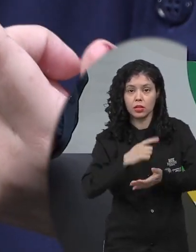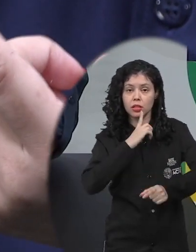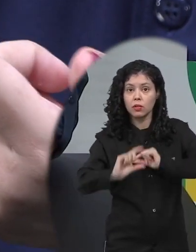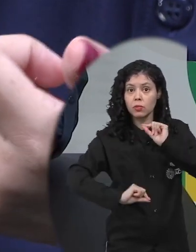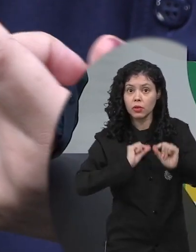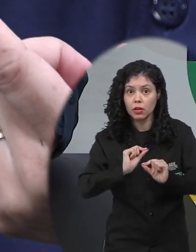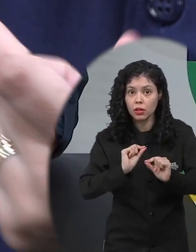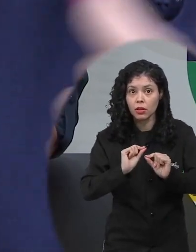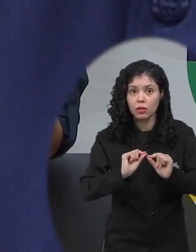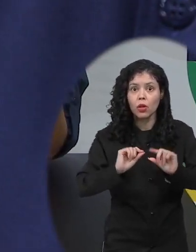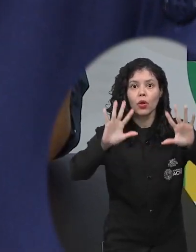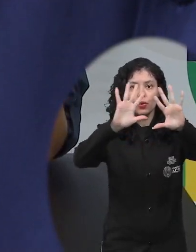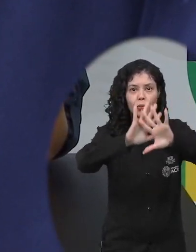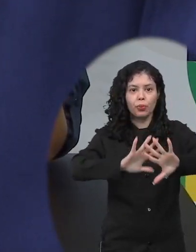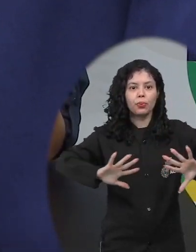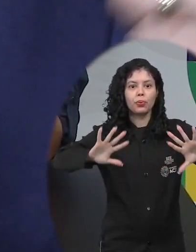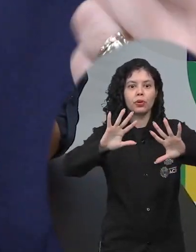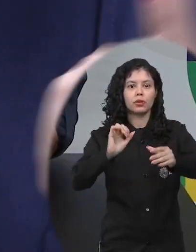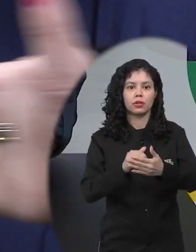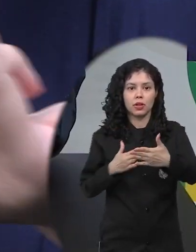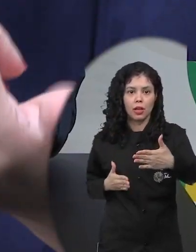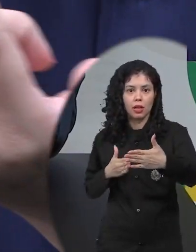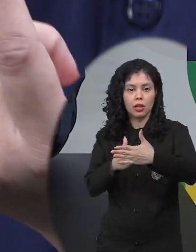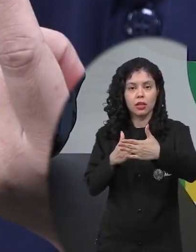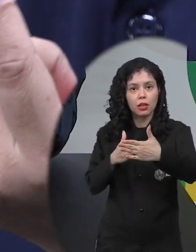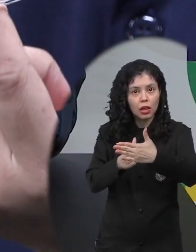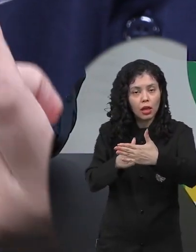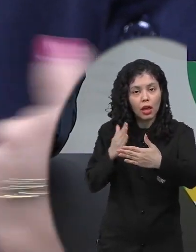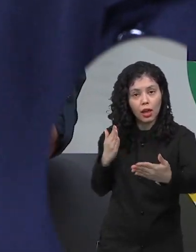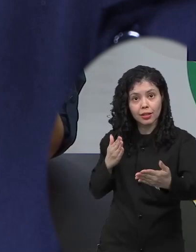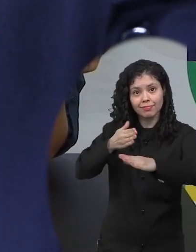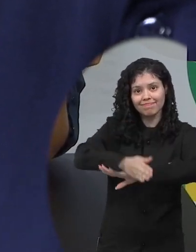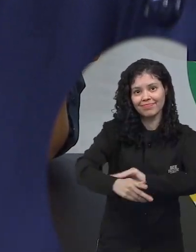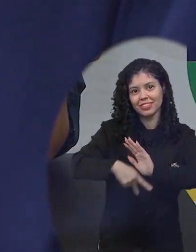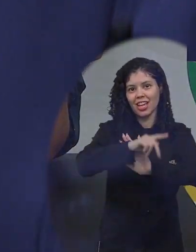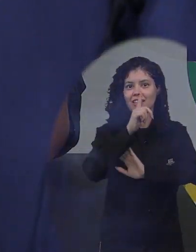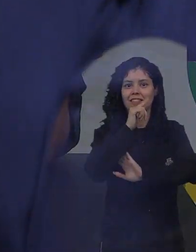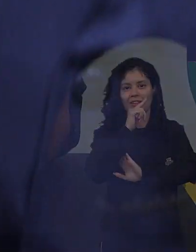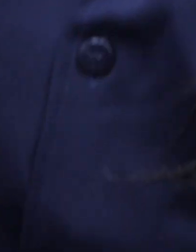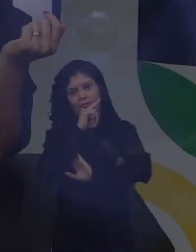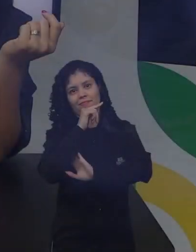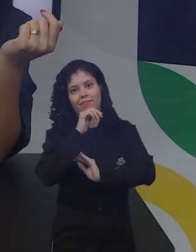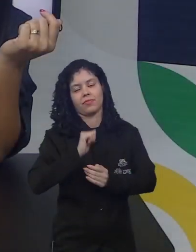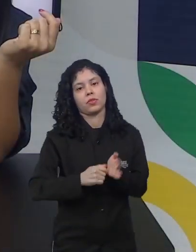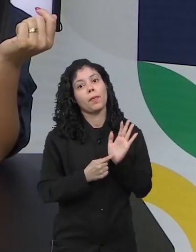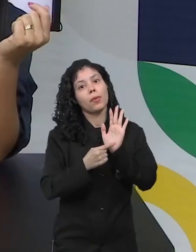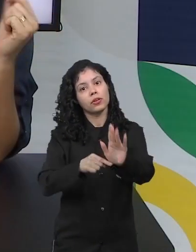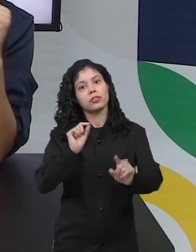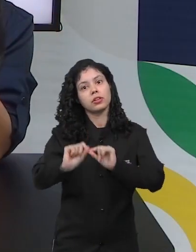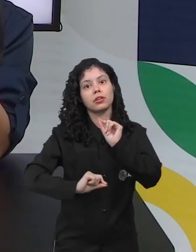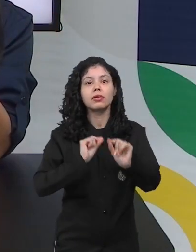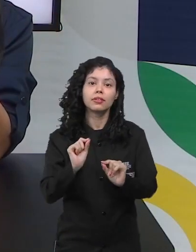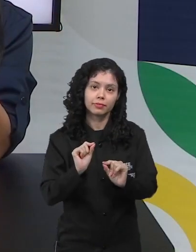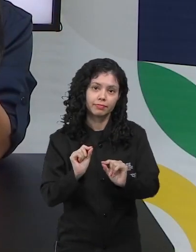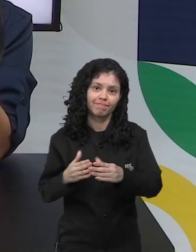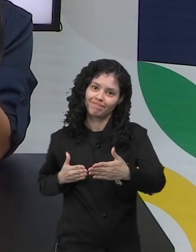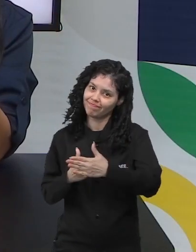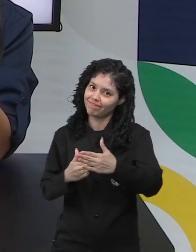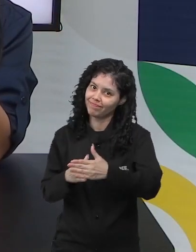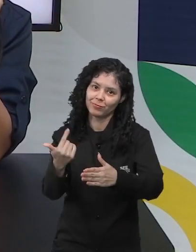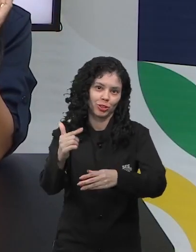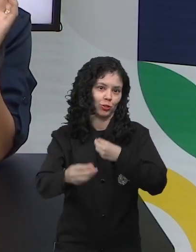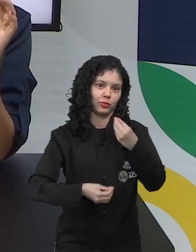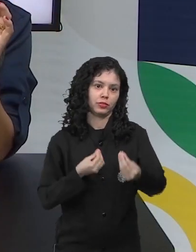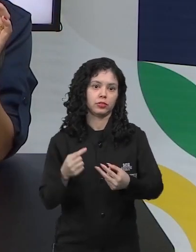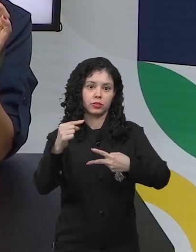o ar, né? Então, o ar vai impedir a entrada da água, demonstrando, ó, a